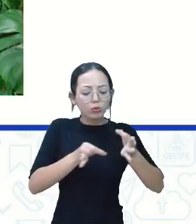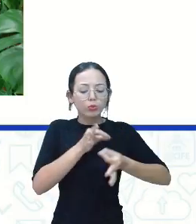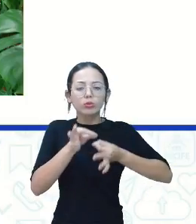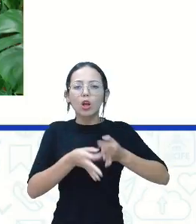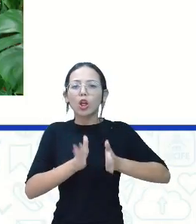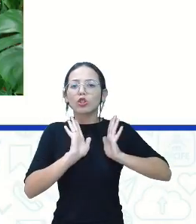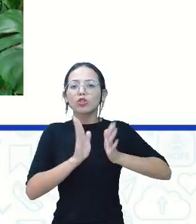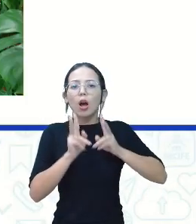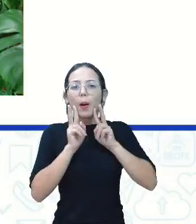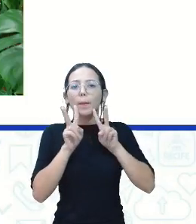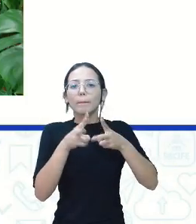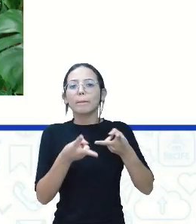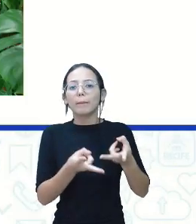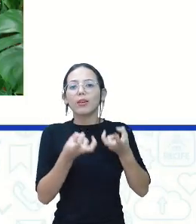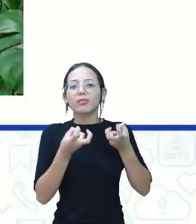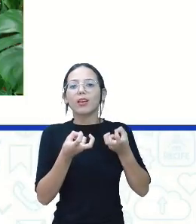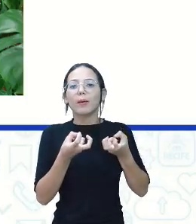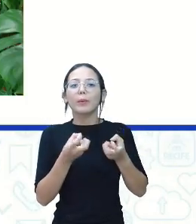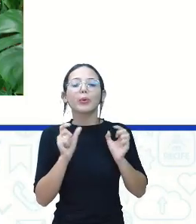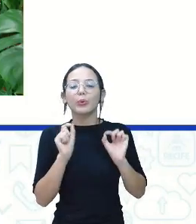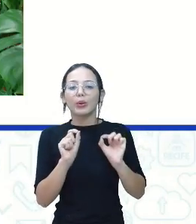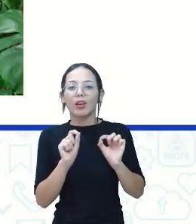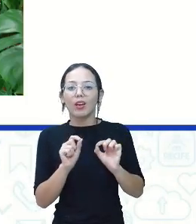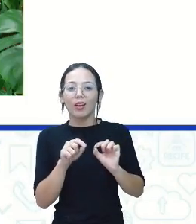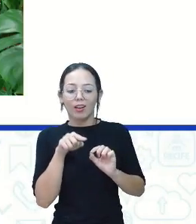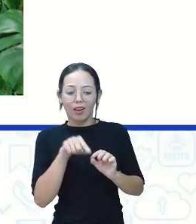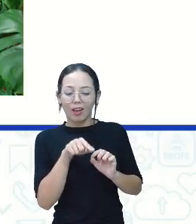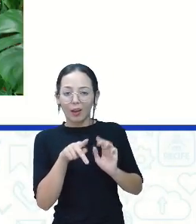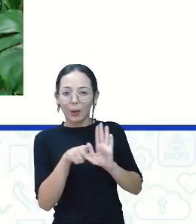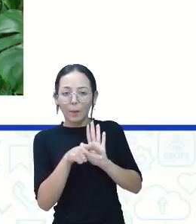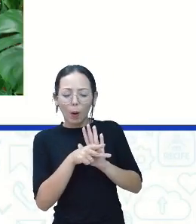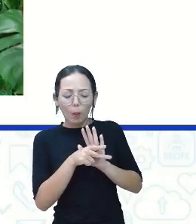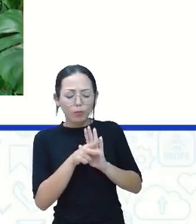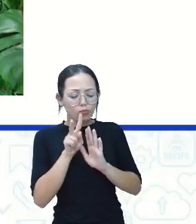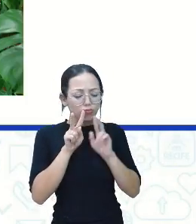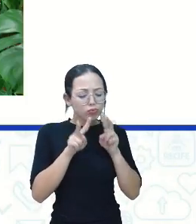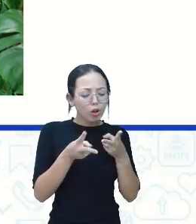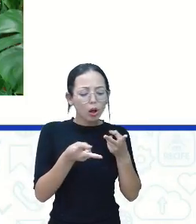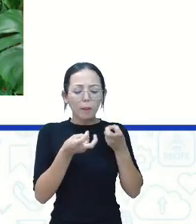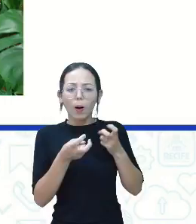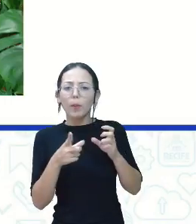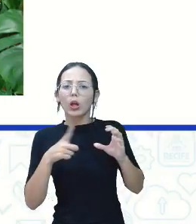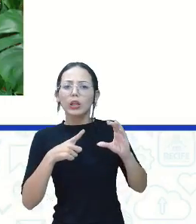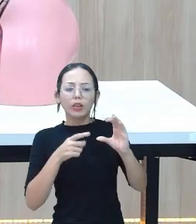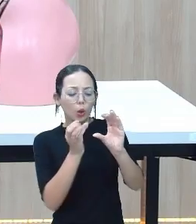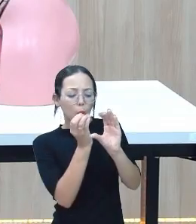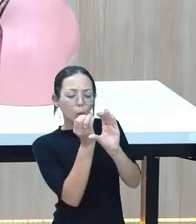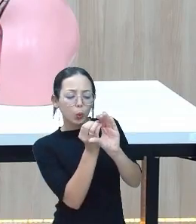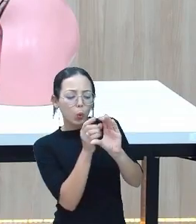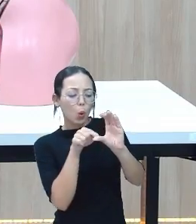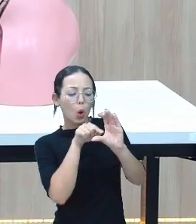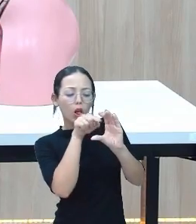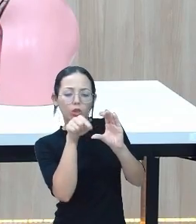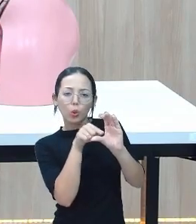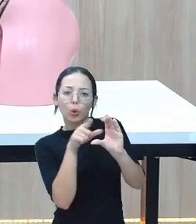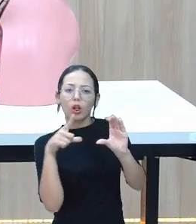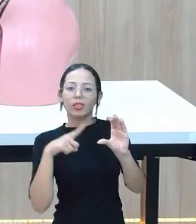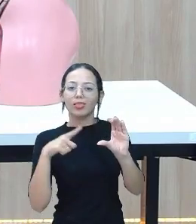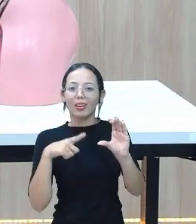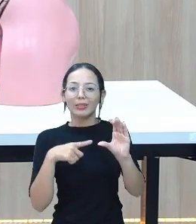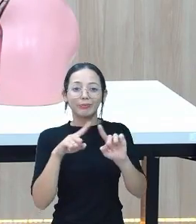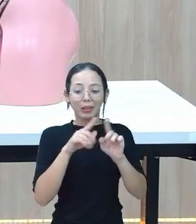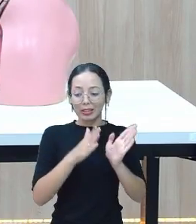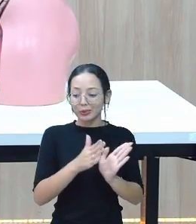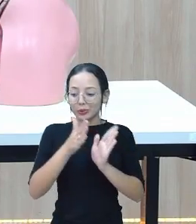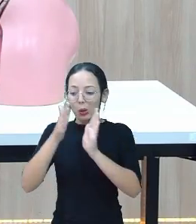já consegue identificar direitinho o núcleo da célula,